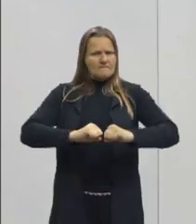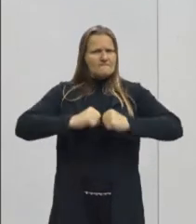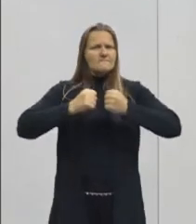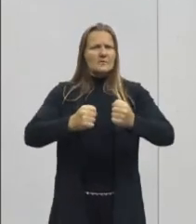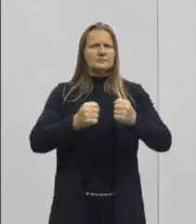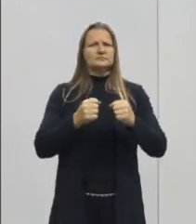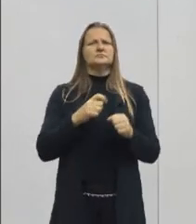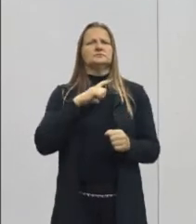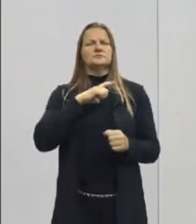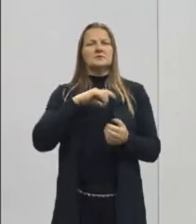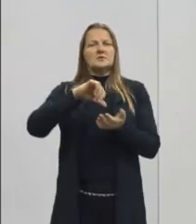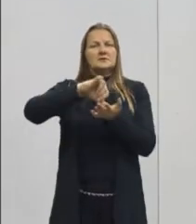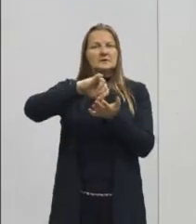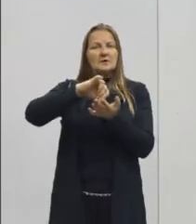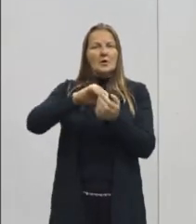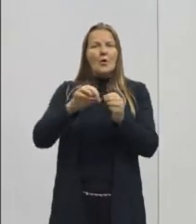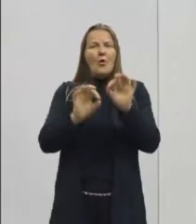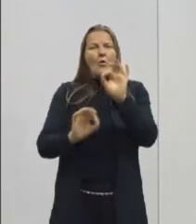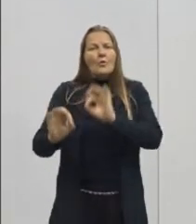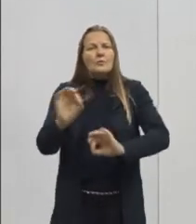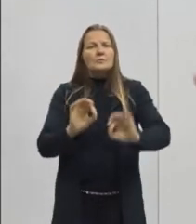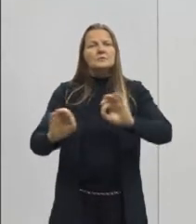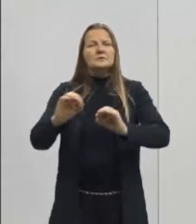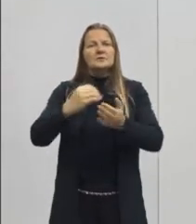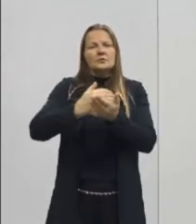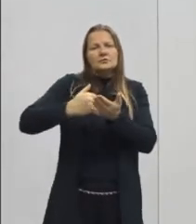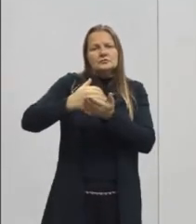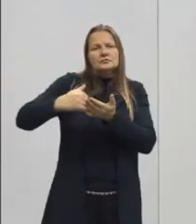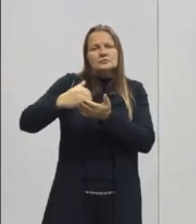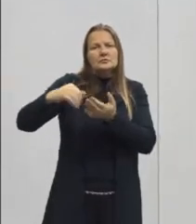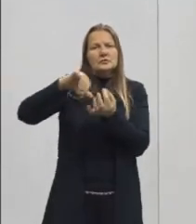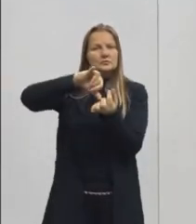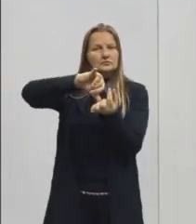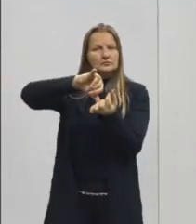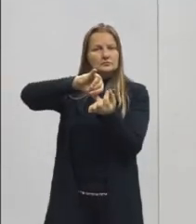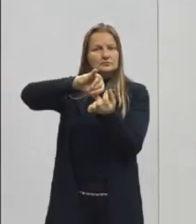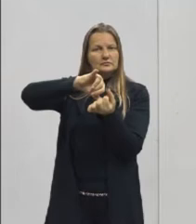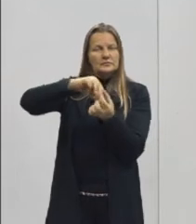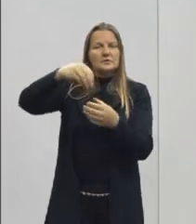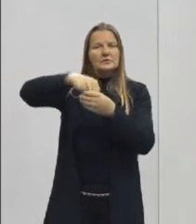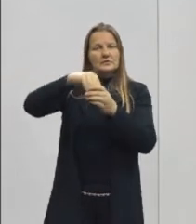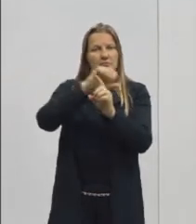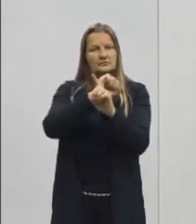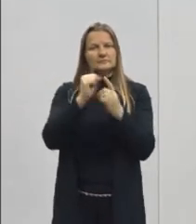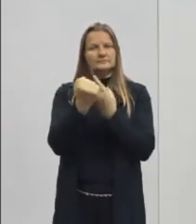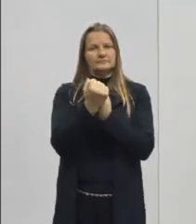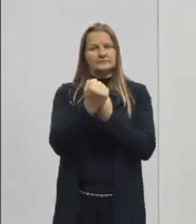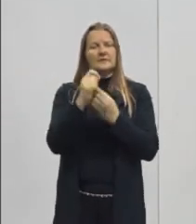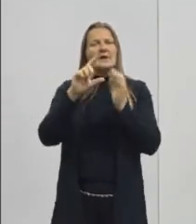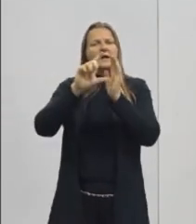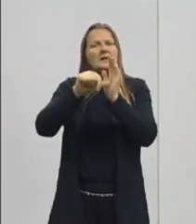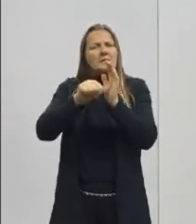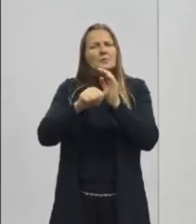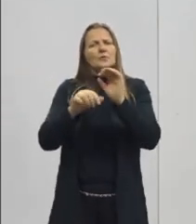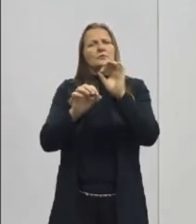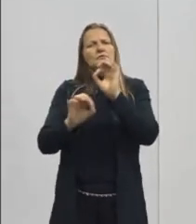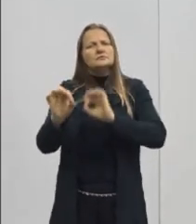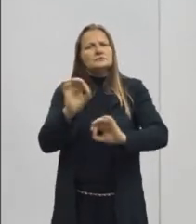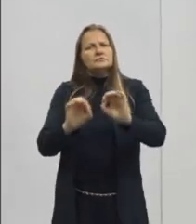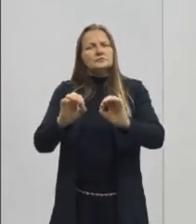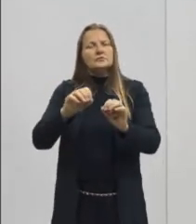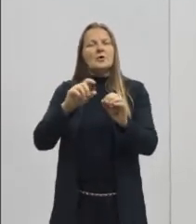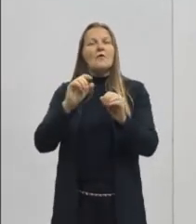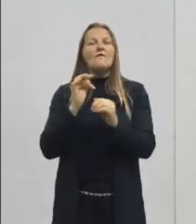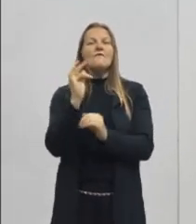né Centralizado para tentar tirar esses resquícios do capitalismo na sociedade para que depois pudesse ter um